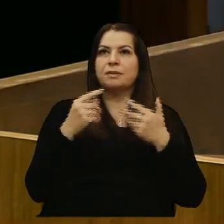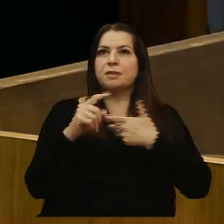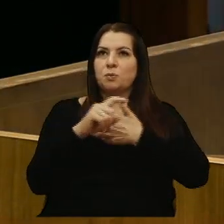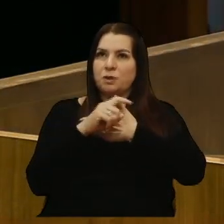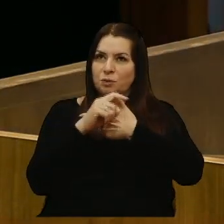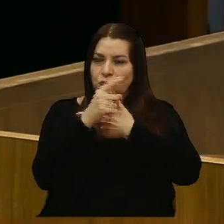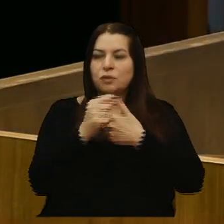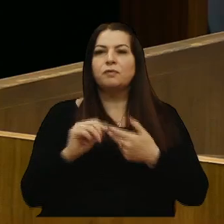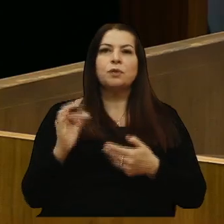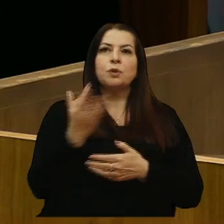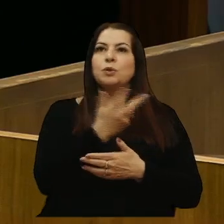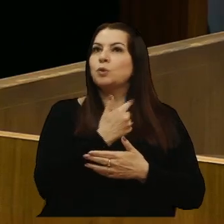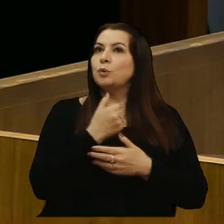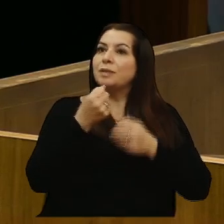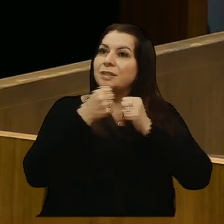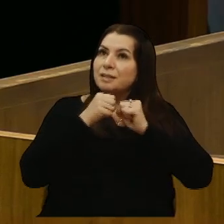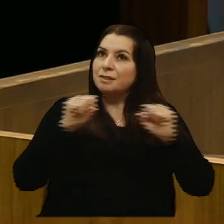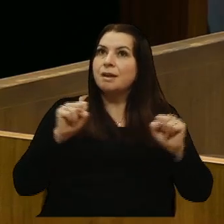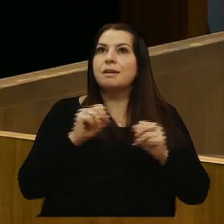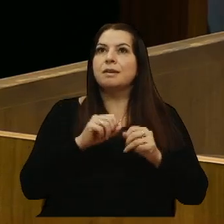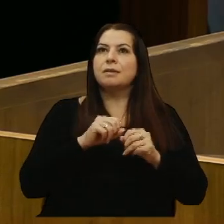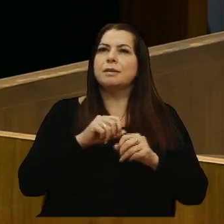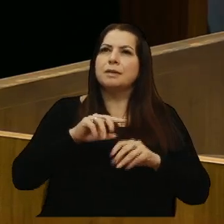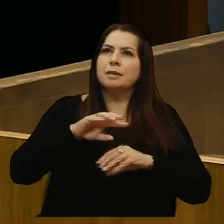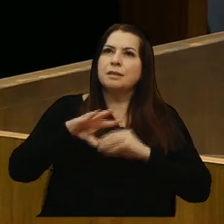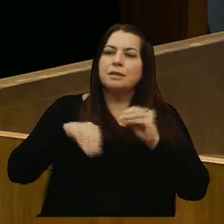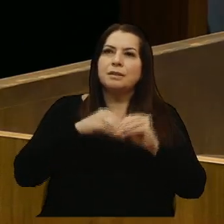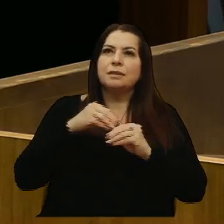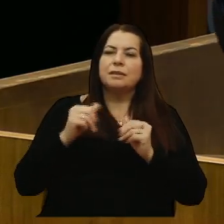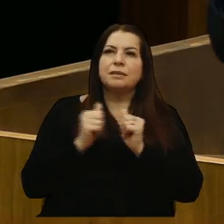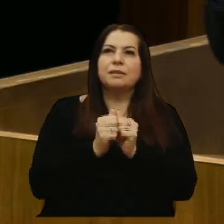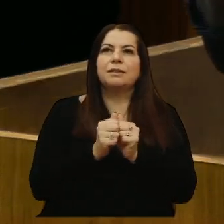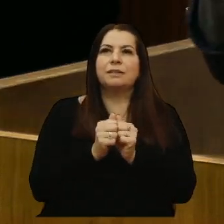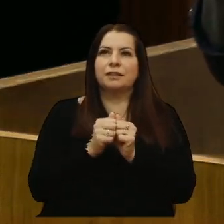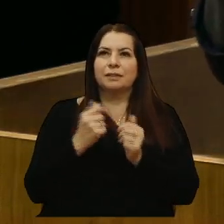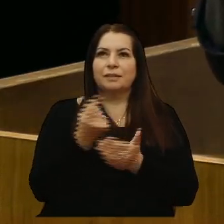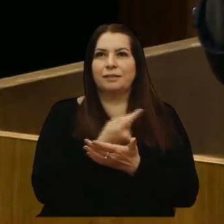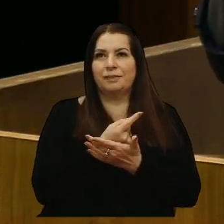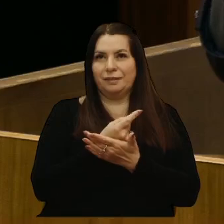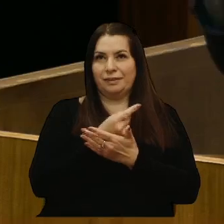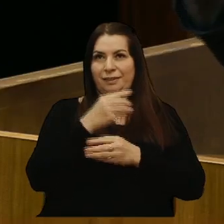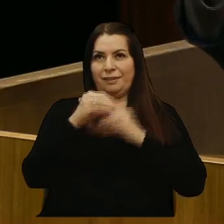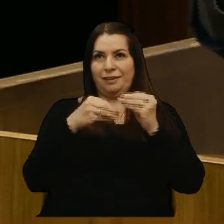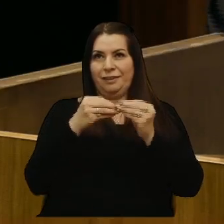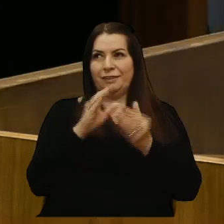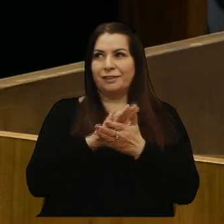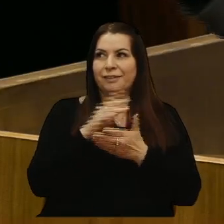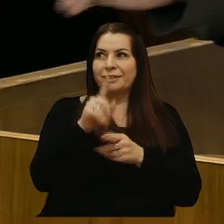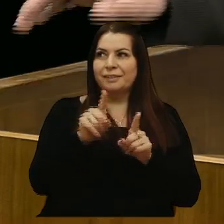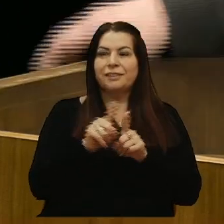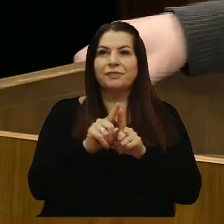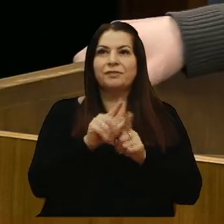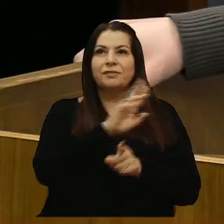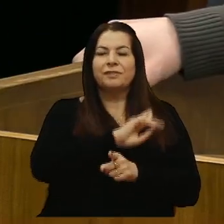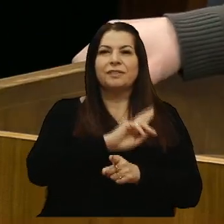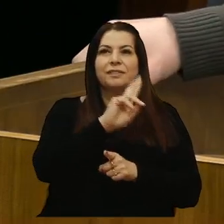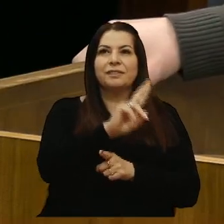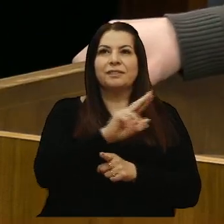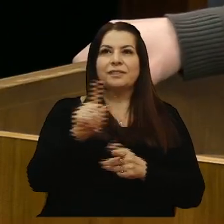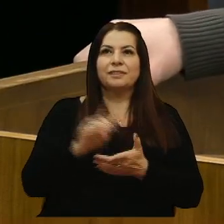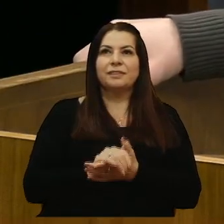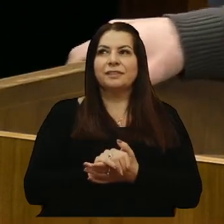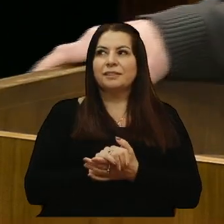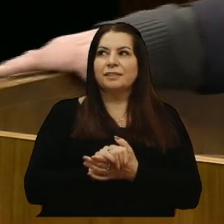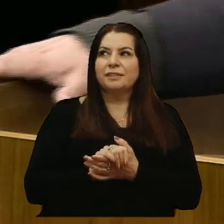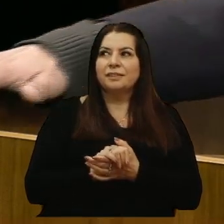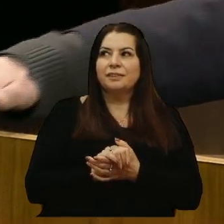Executivo, a todas as secretarias enganjadas e envolvidas nesta pasta, do qual o resultado está aí.